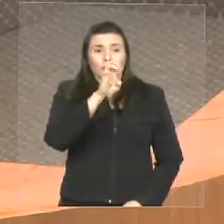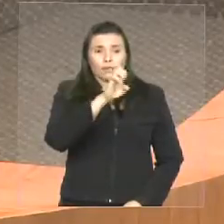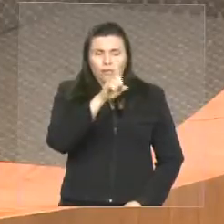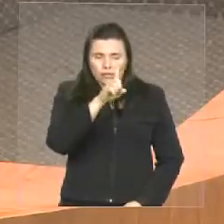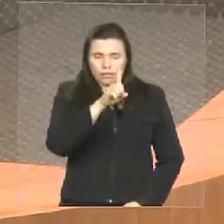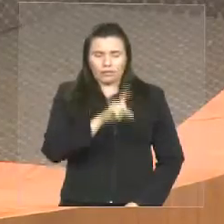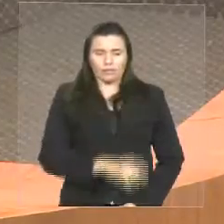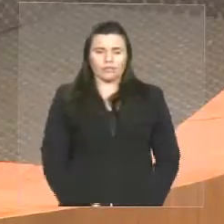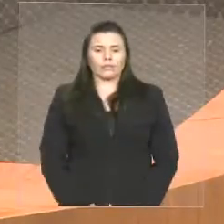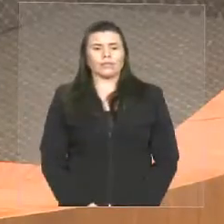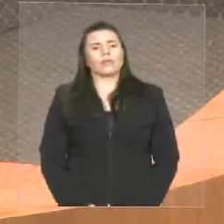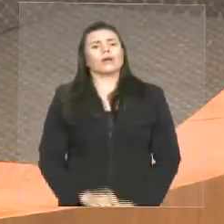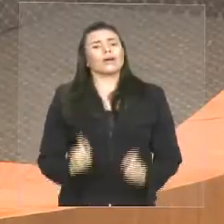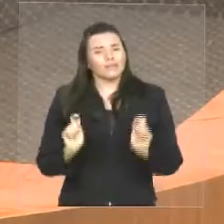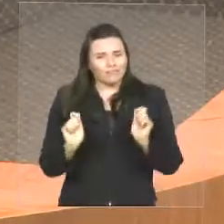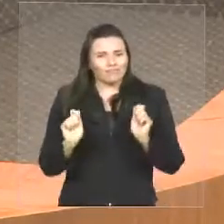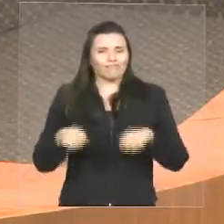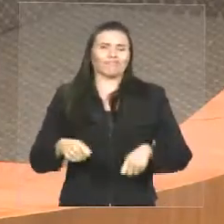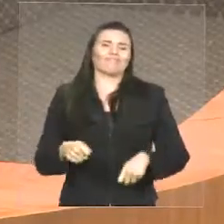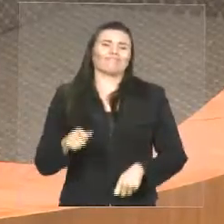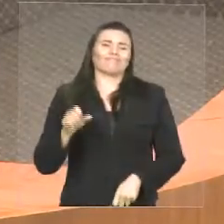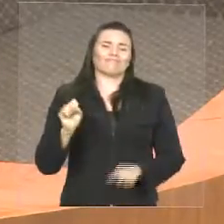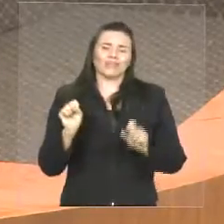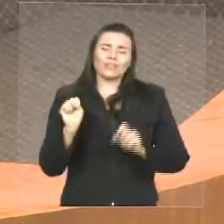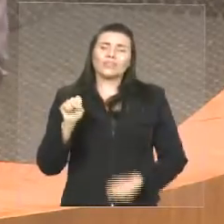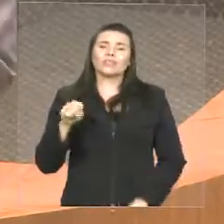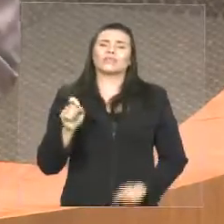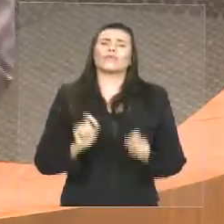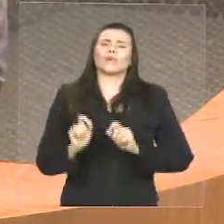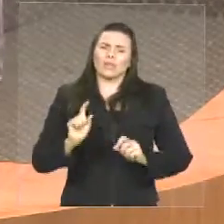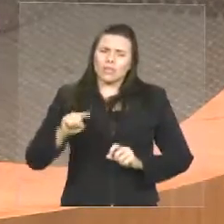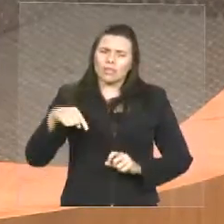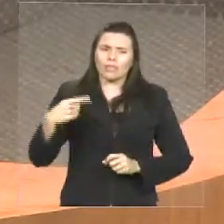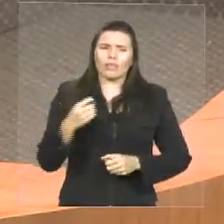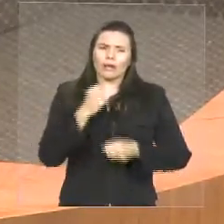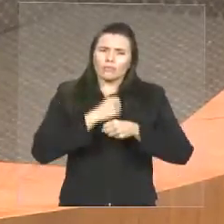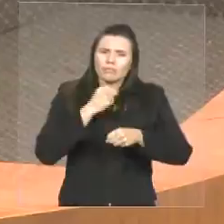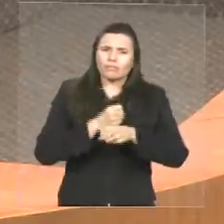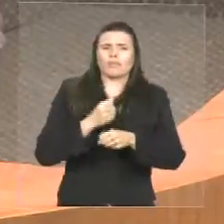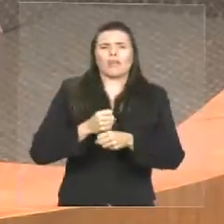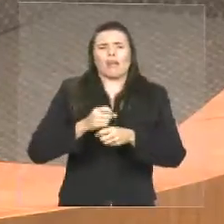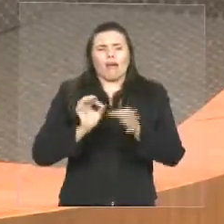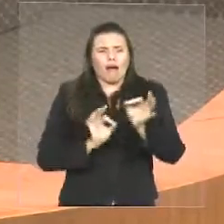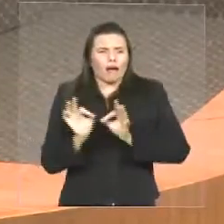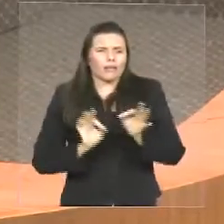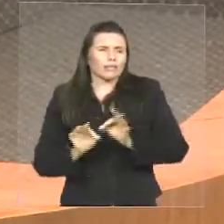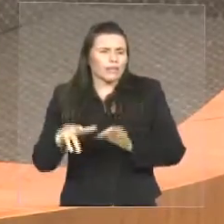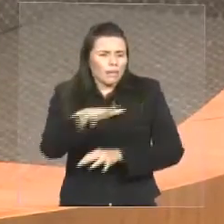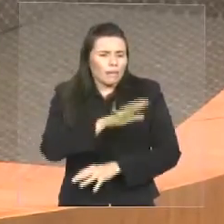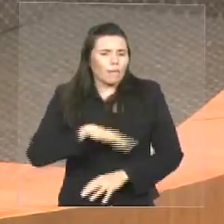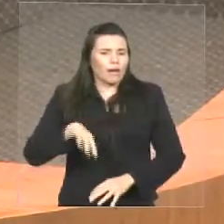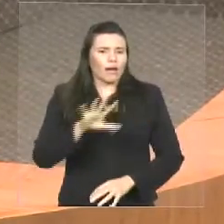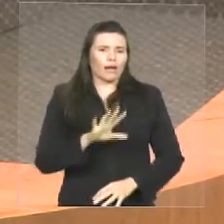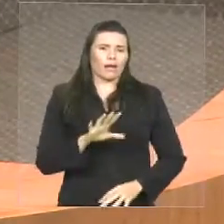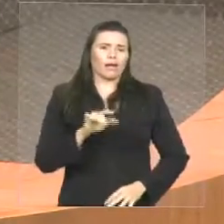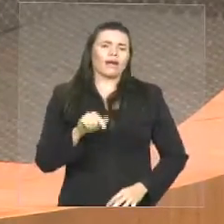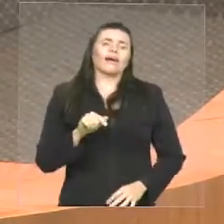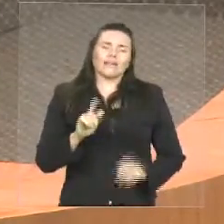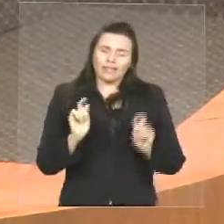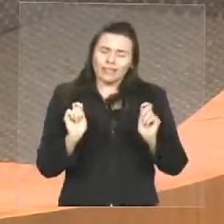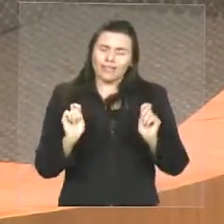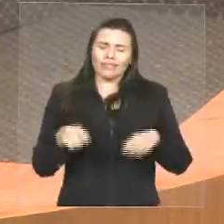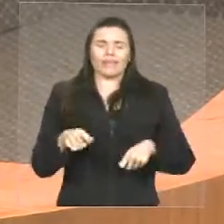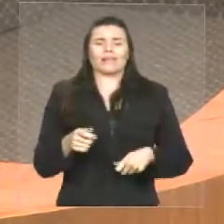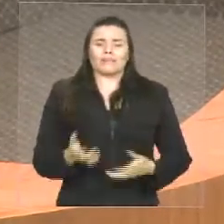de fato, um polo de turismo na região, de toda a região do Vale do Pindaré, que é muito importante para Pindaré, mas é